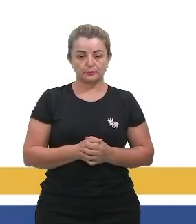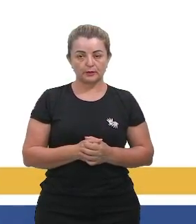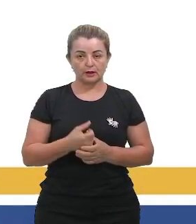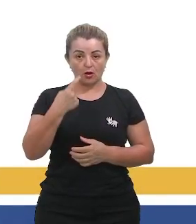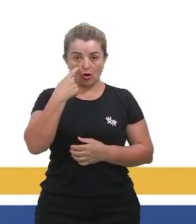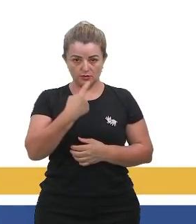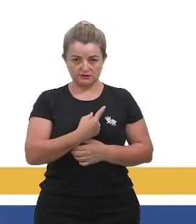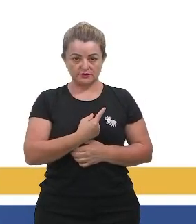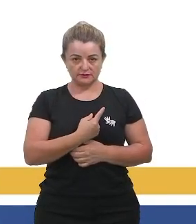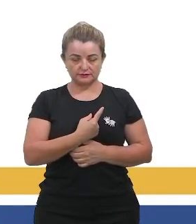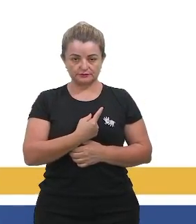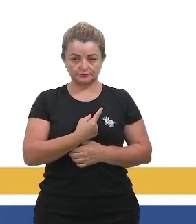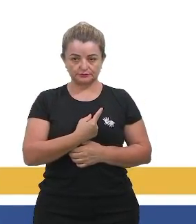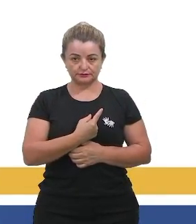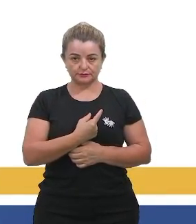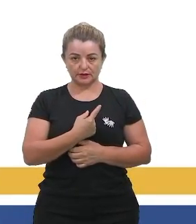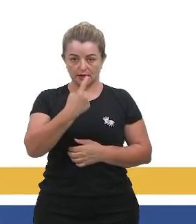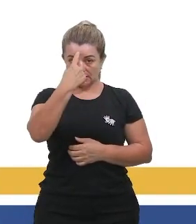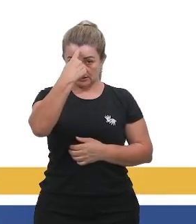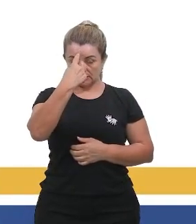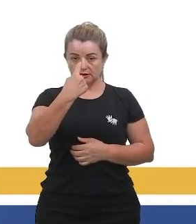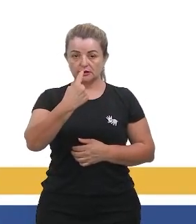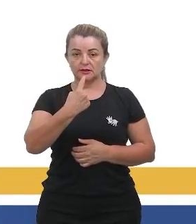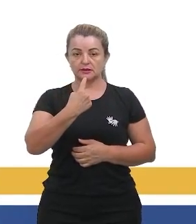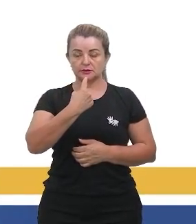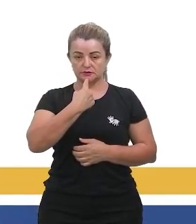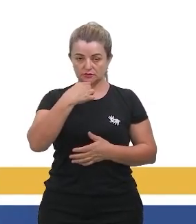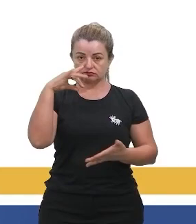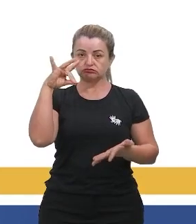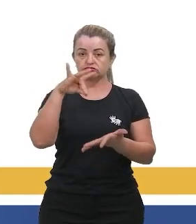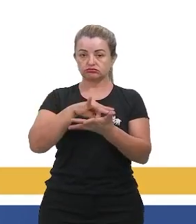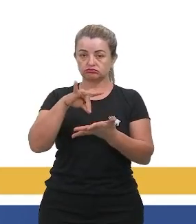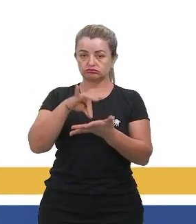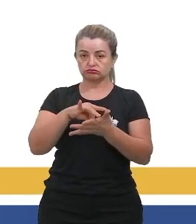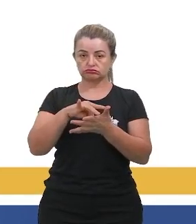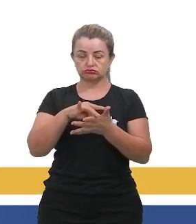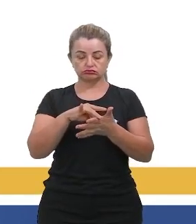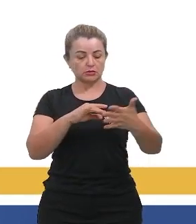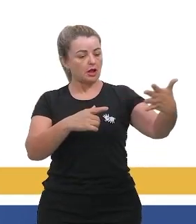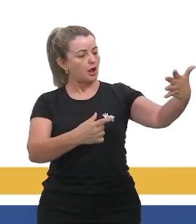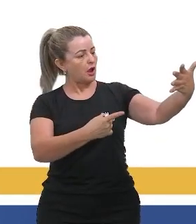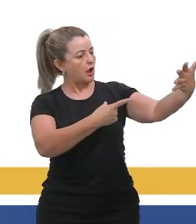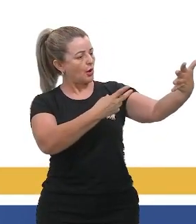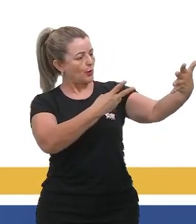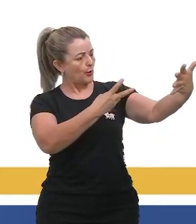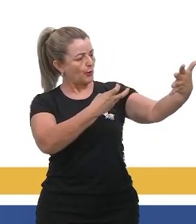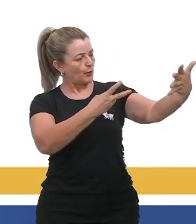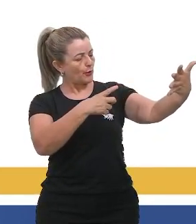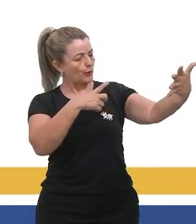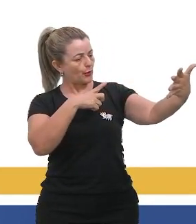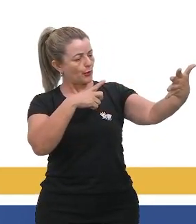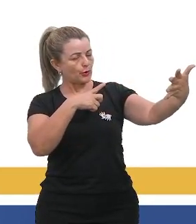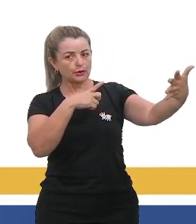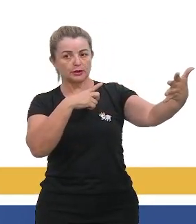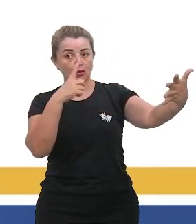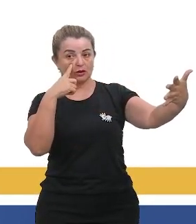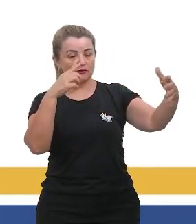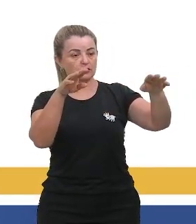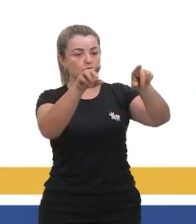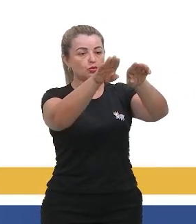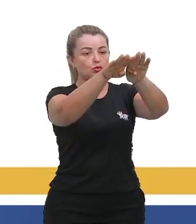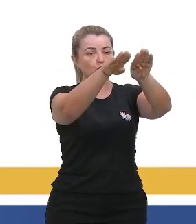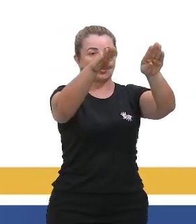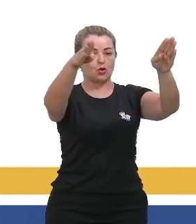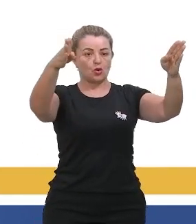Olha aqui, ó. Eu trouxe a imagem real para a gente perceber aqui, ó. E aqui nós temos o pé da trave, né? No